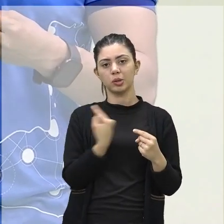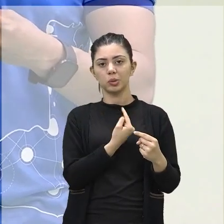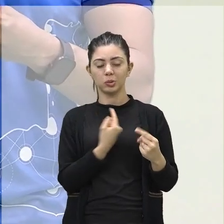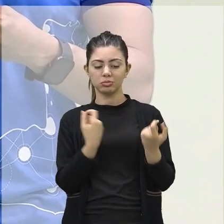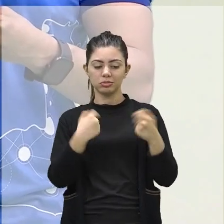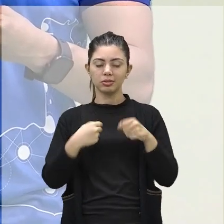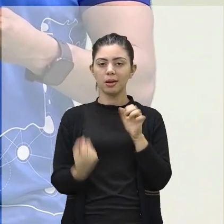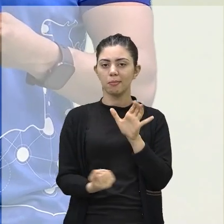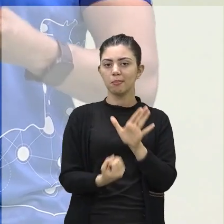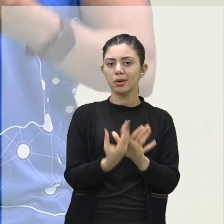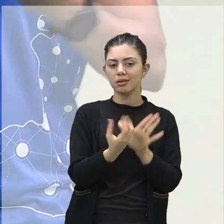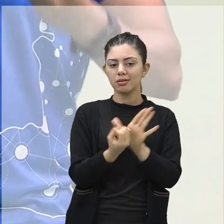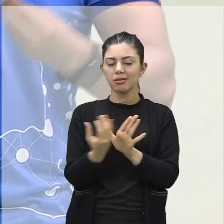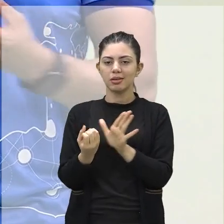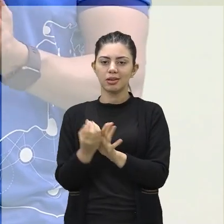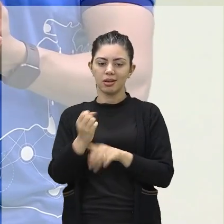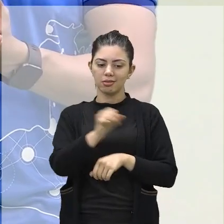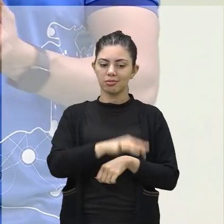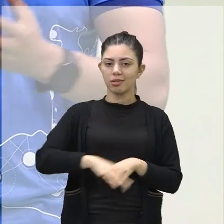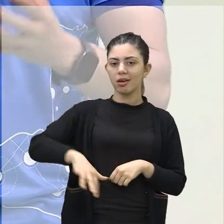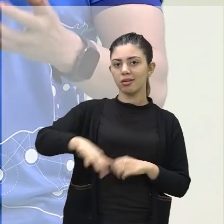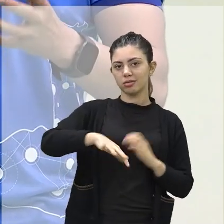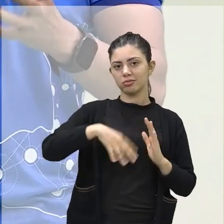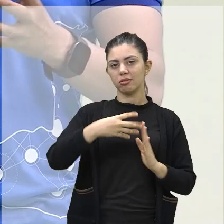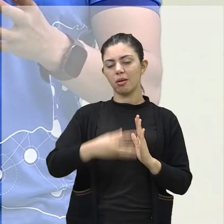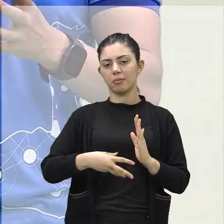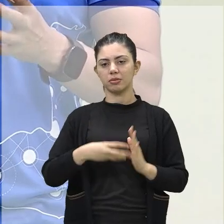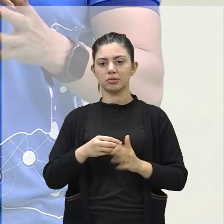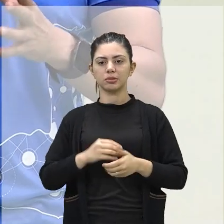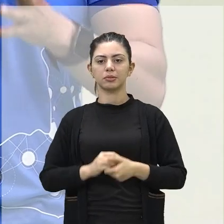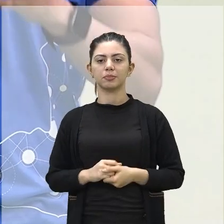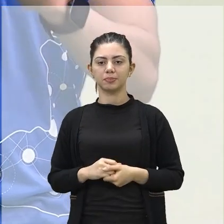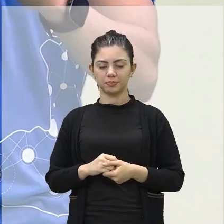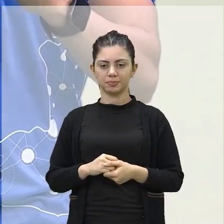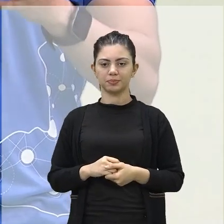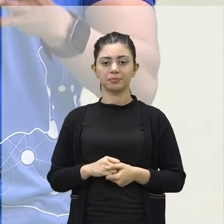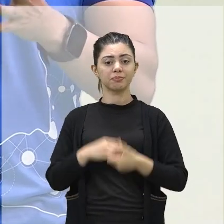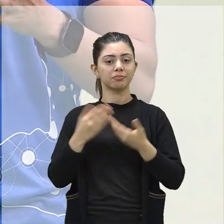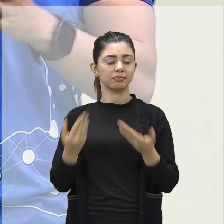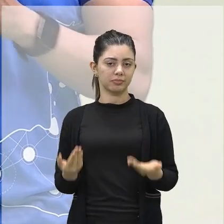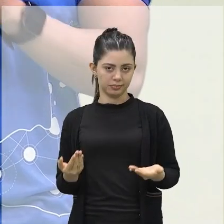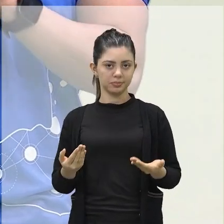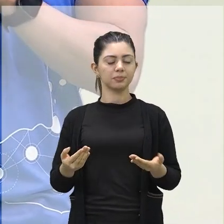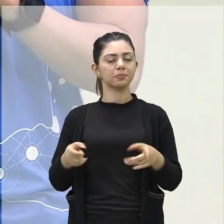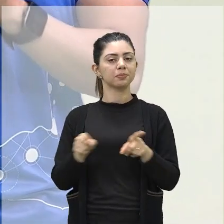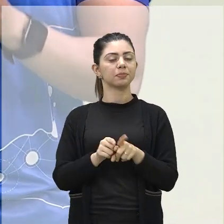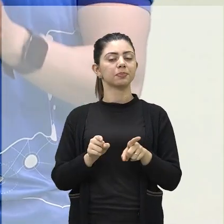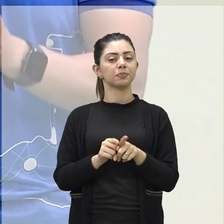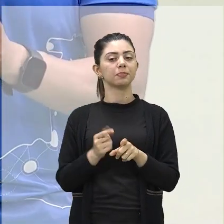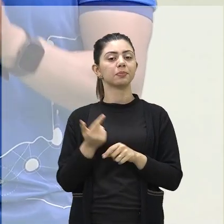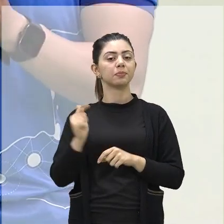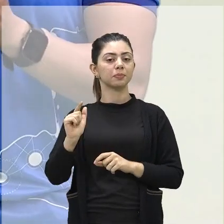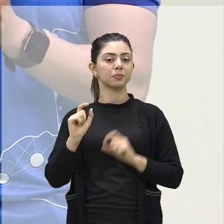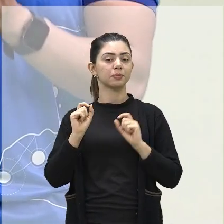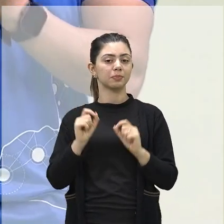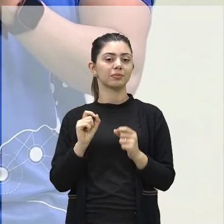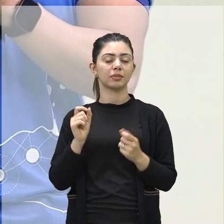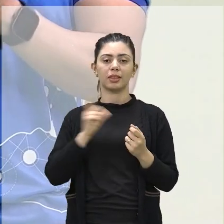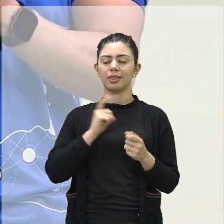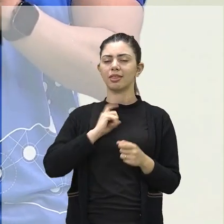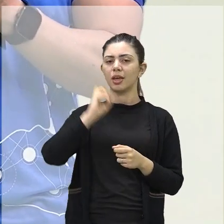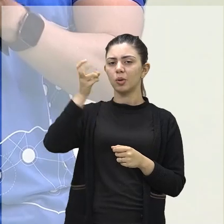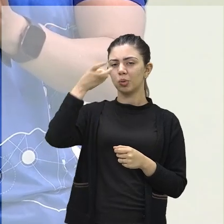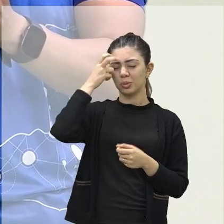dentro da nossa região, dentro da Amazônia. A diversidade cultural também ela é